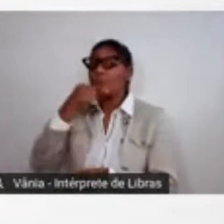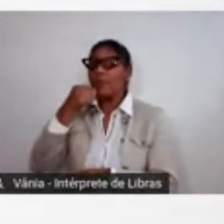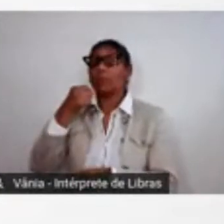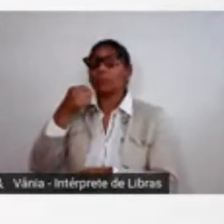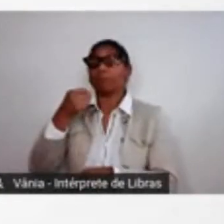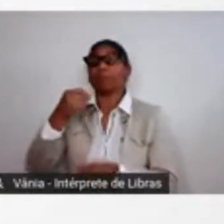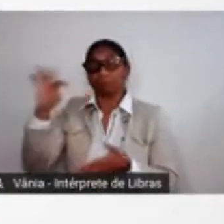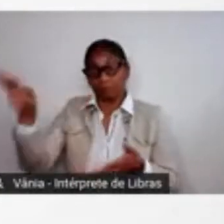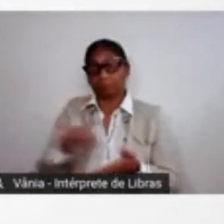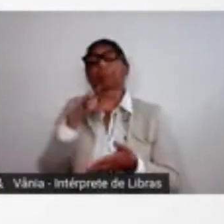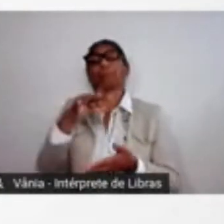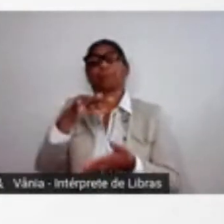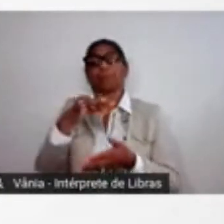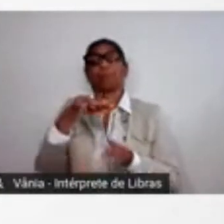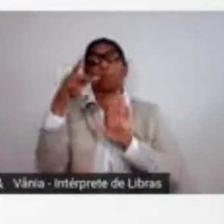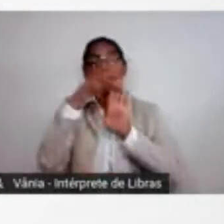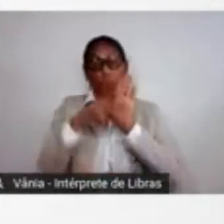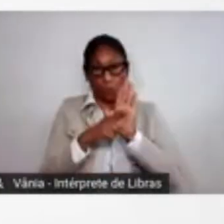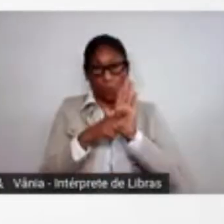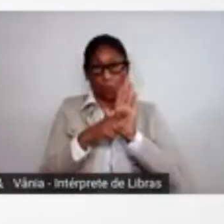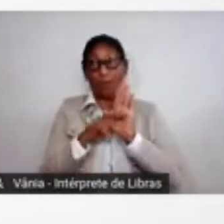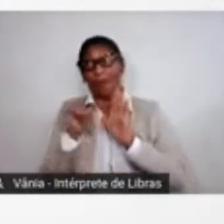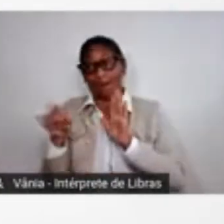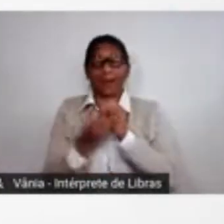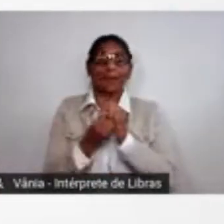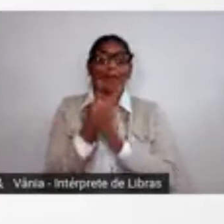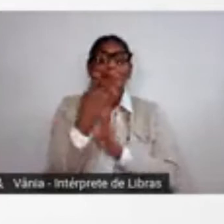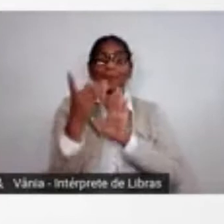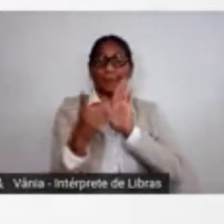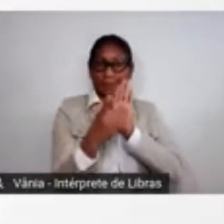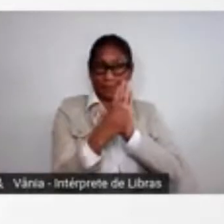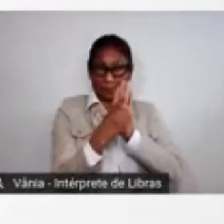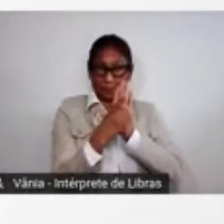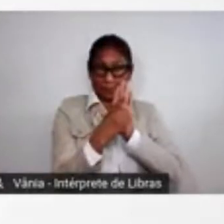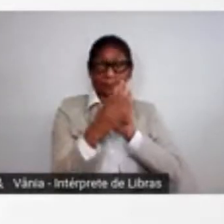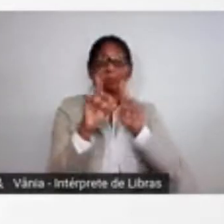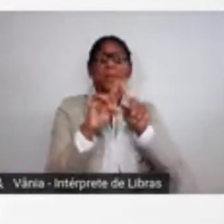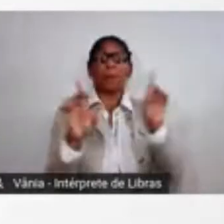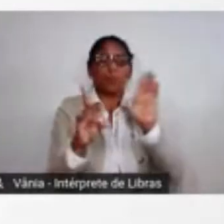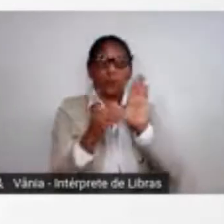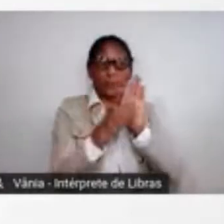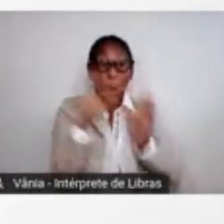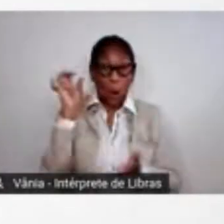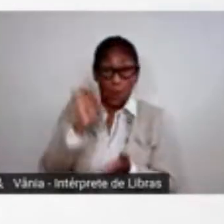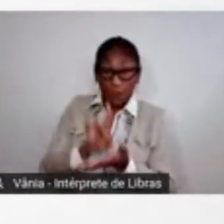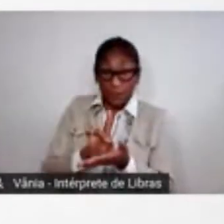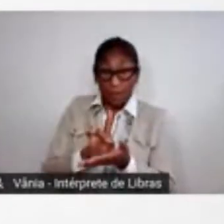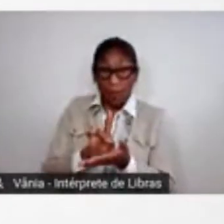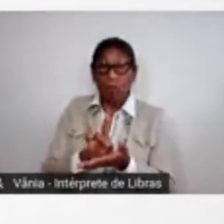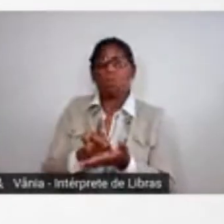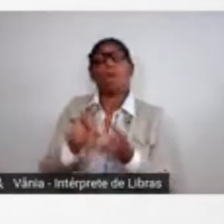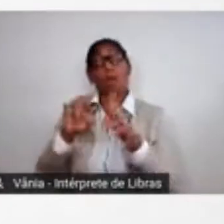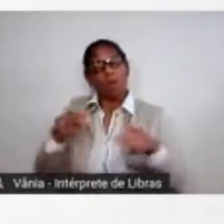modelo através de um decreto local, mas só vai poder exercer esse decreto local se ele tiver uma